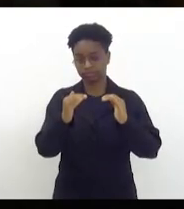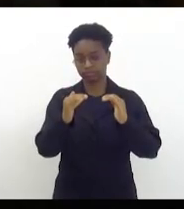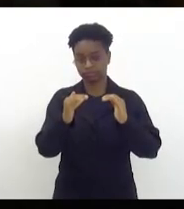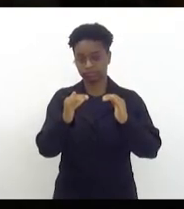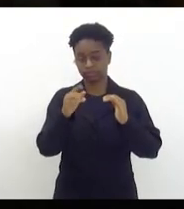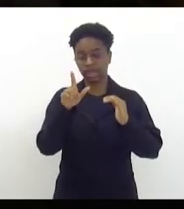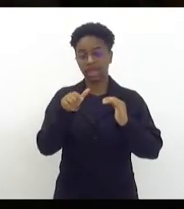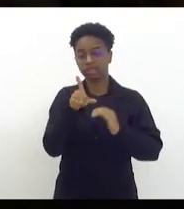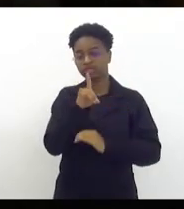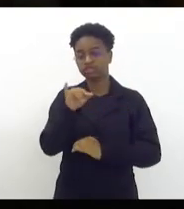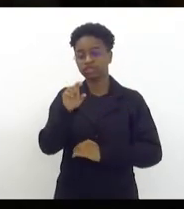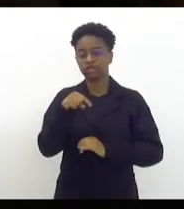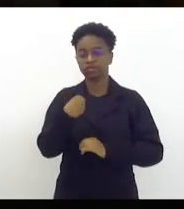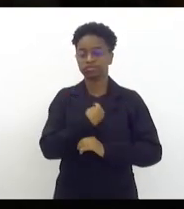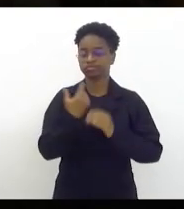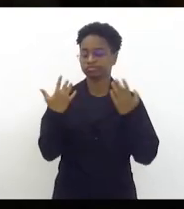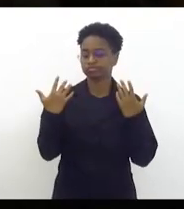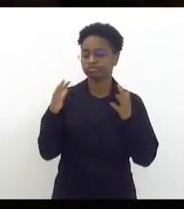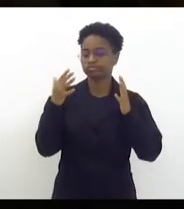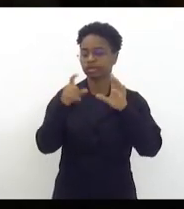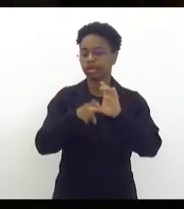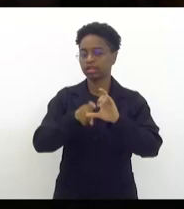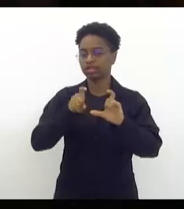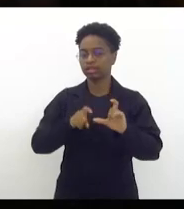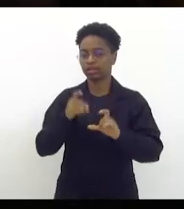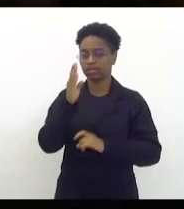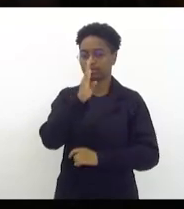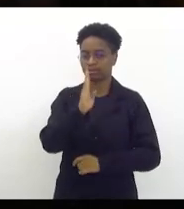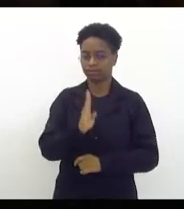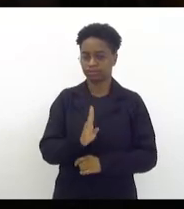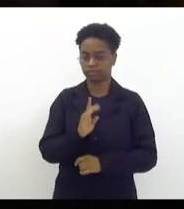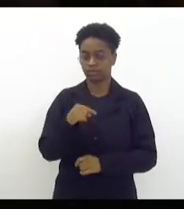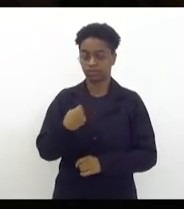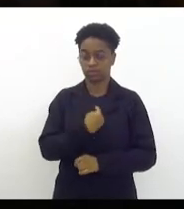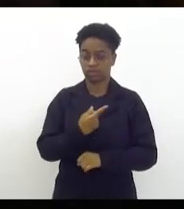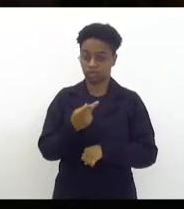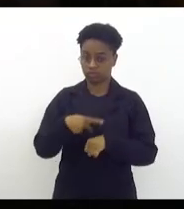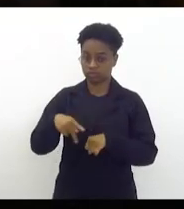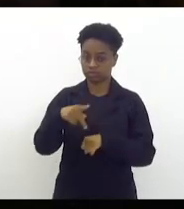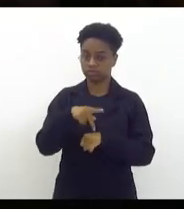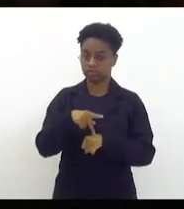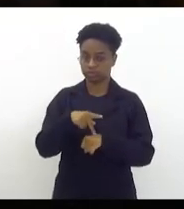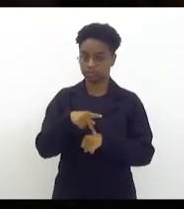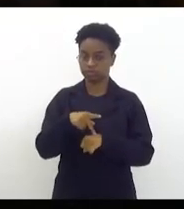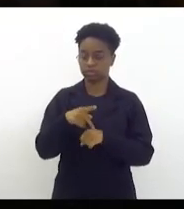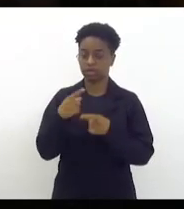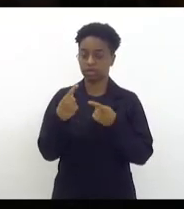se comemora a independência do nosso país, que